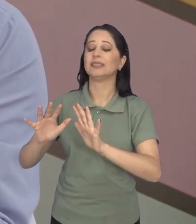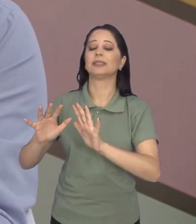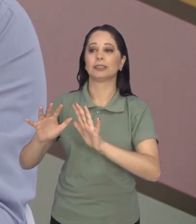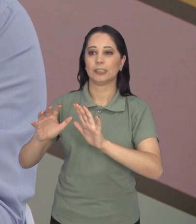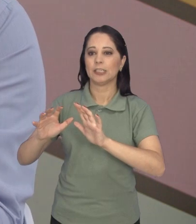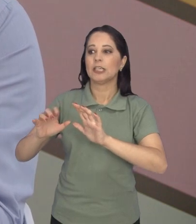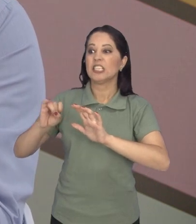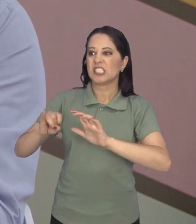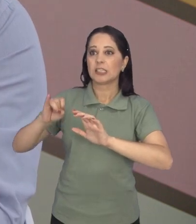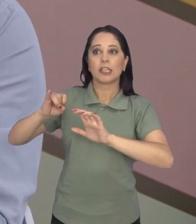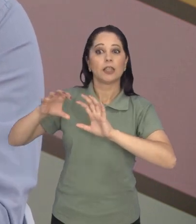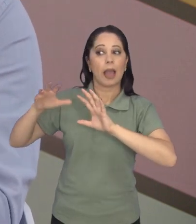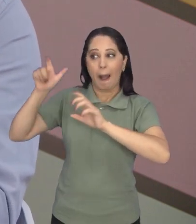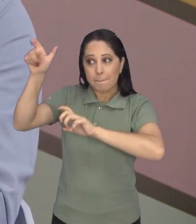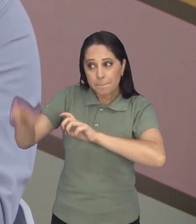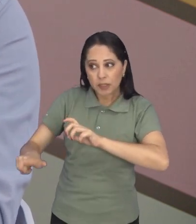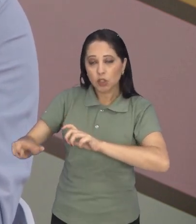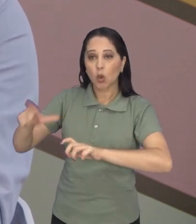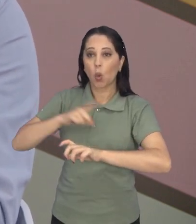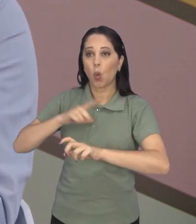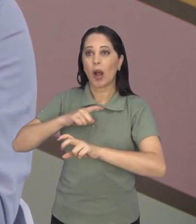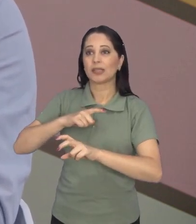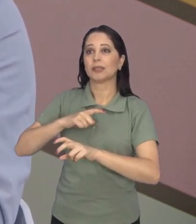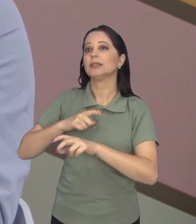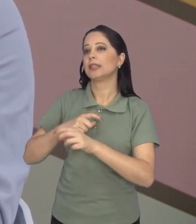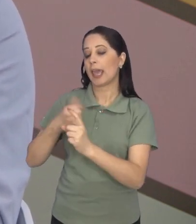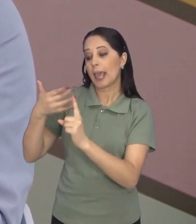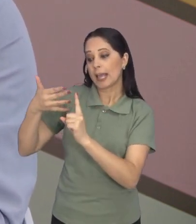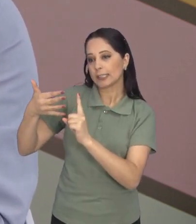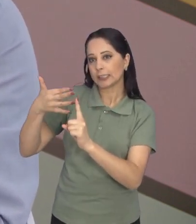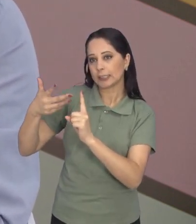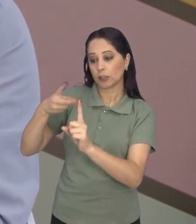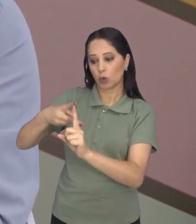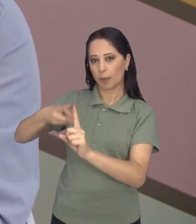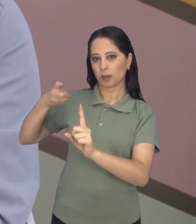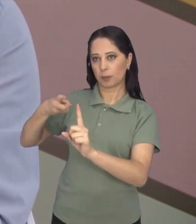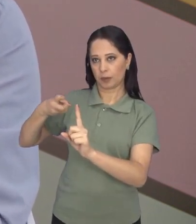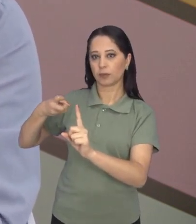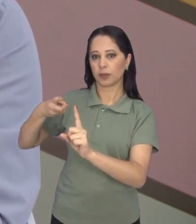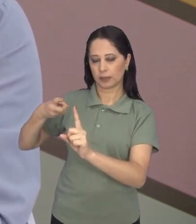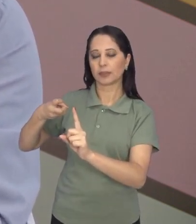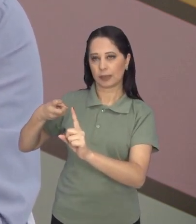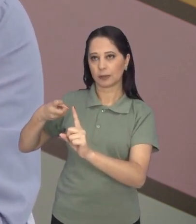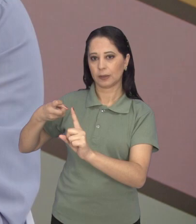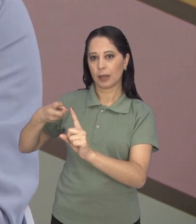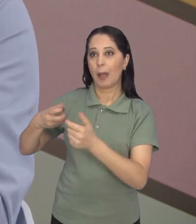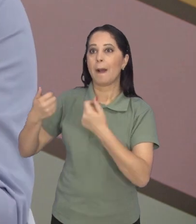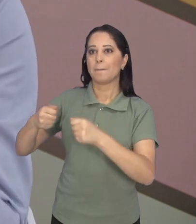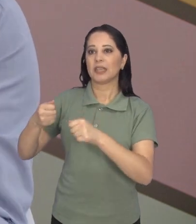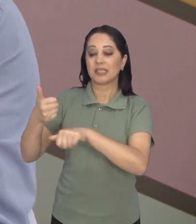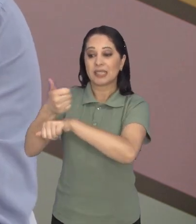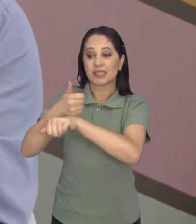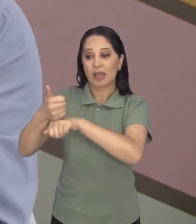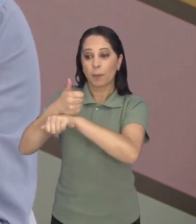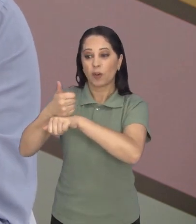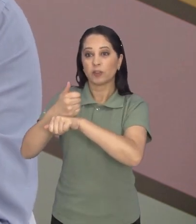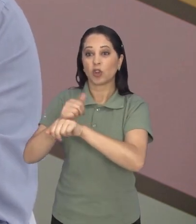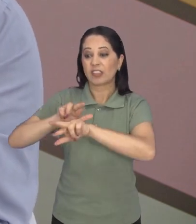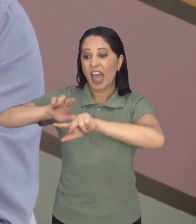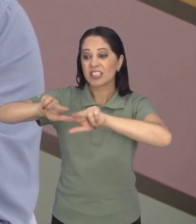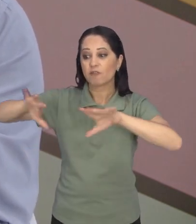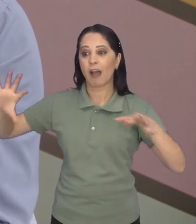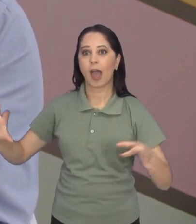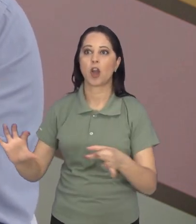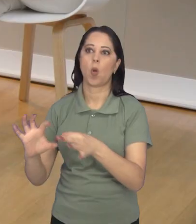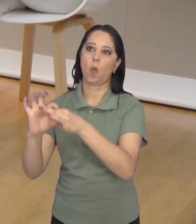todo tipo de indivíduo que tenha a síndrome de Tourette em si, a gente recomenda que tenha a gente chama de acompanhamento multidisciplinar,